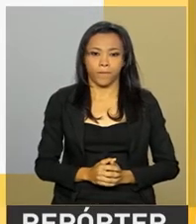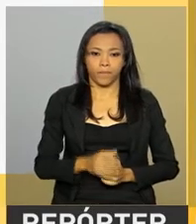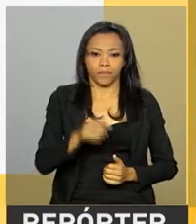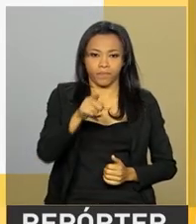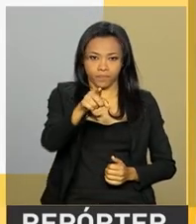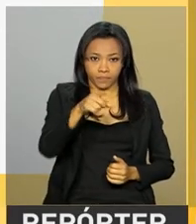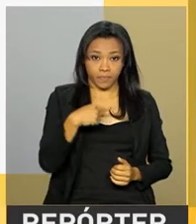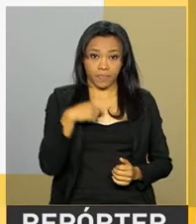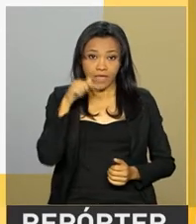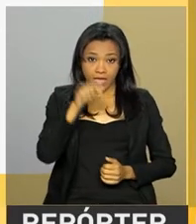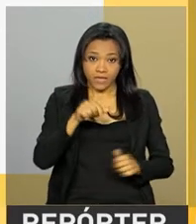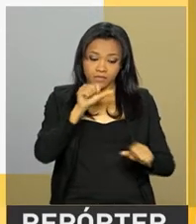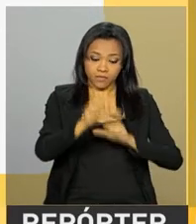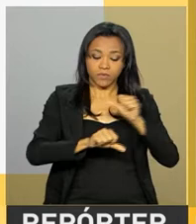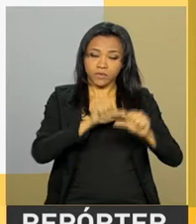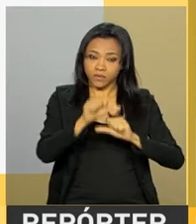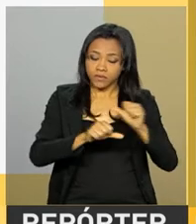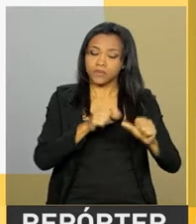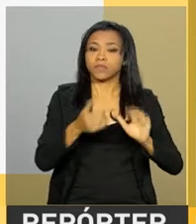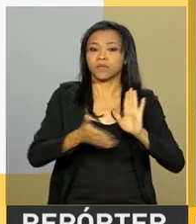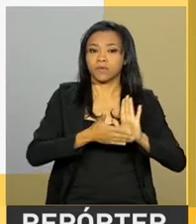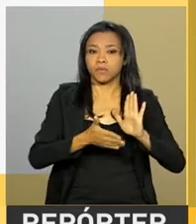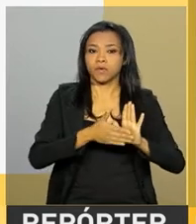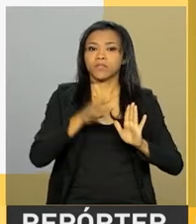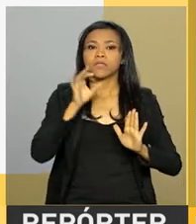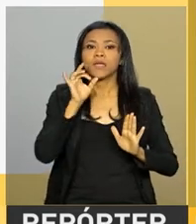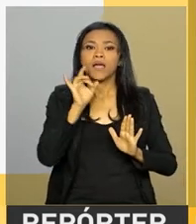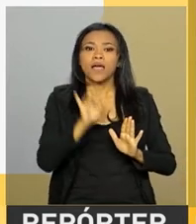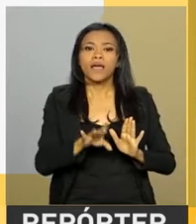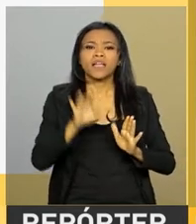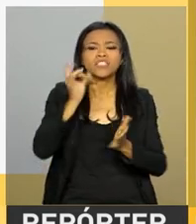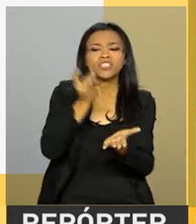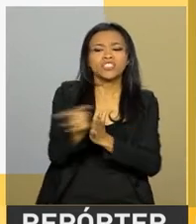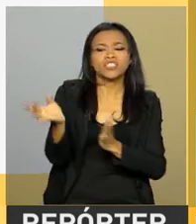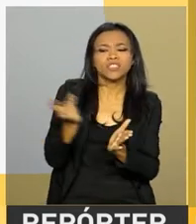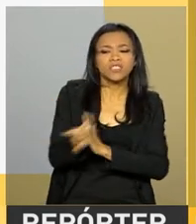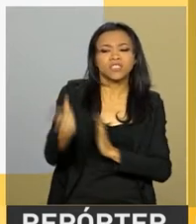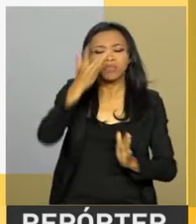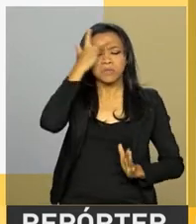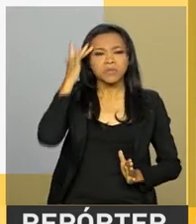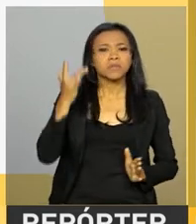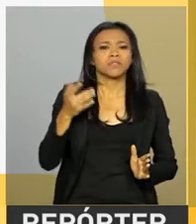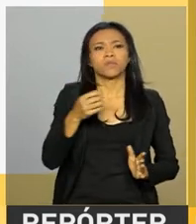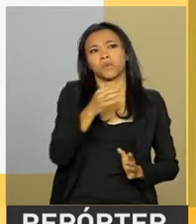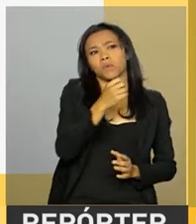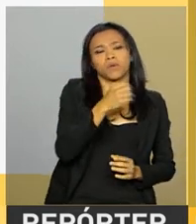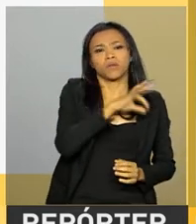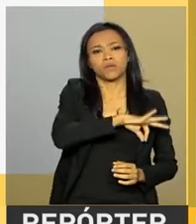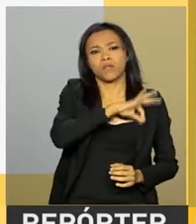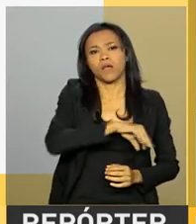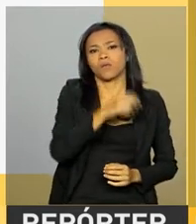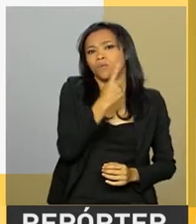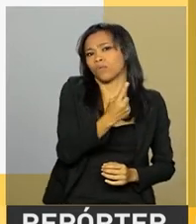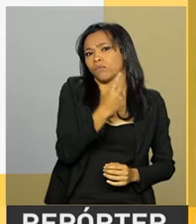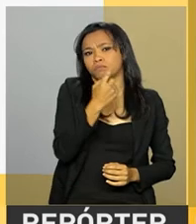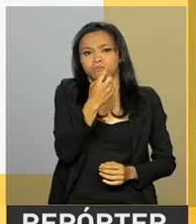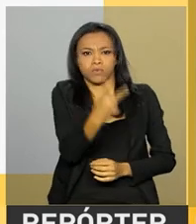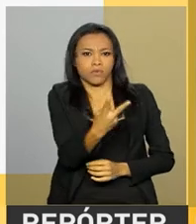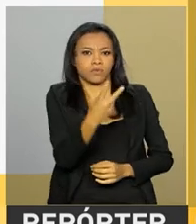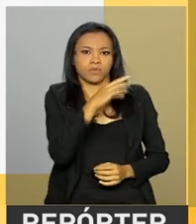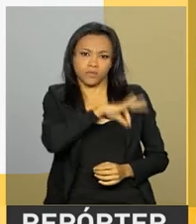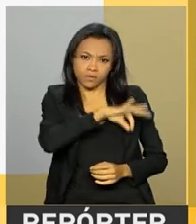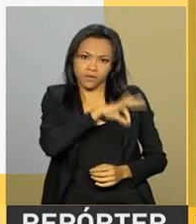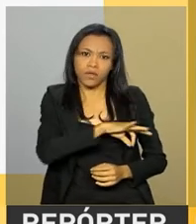Esta reforma apenas enfrenta privilégios. Ela não pega ninguém, por exemplo, que ganha um, dois salários mínimos, que é